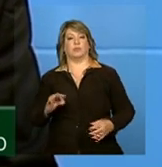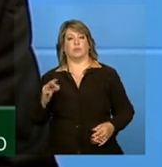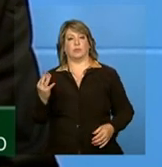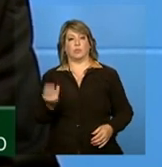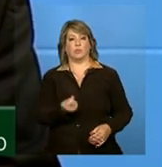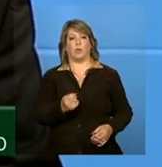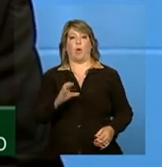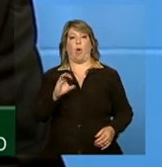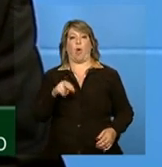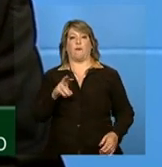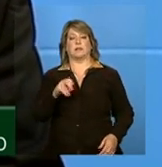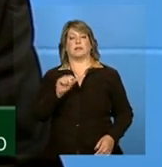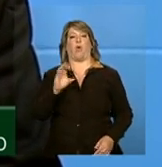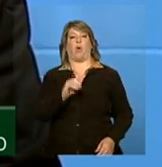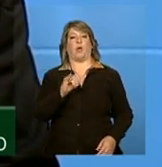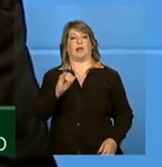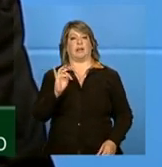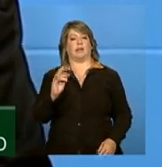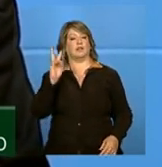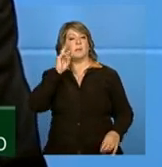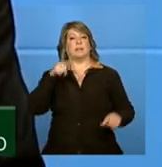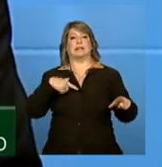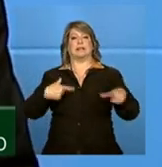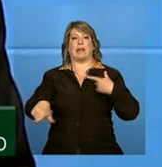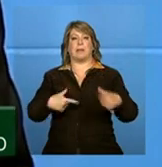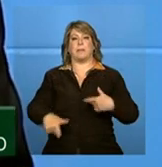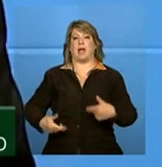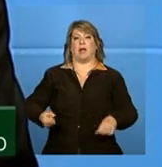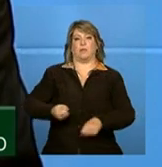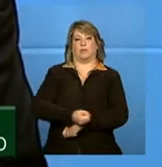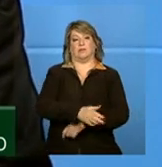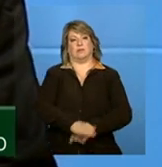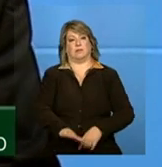das convenções da OIT em matéria de trabalho infantil